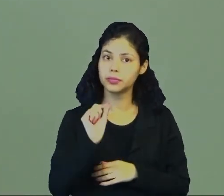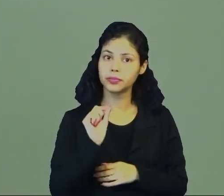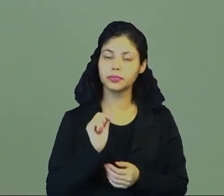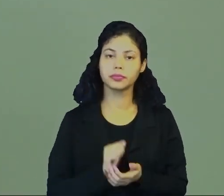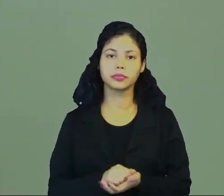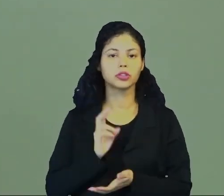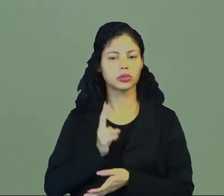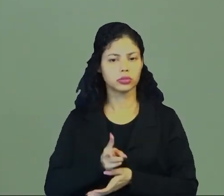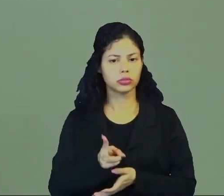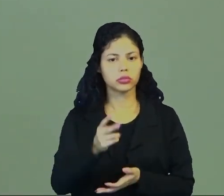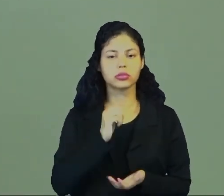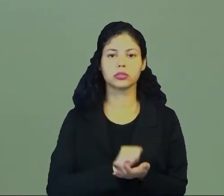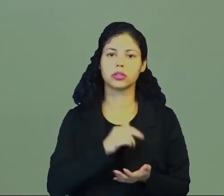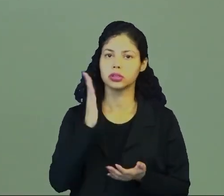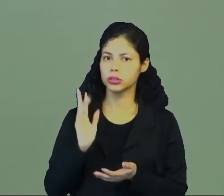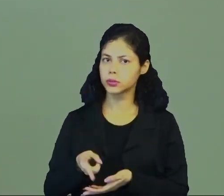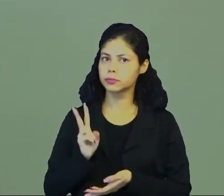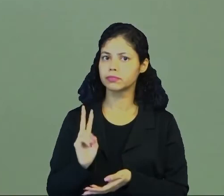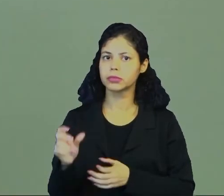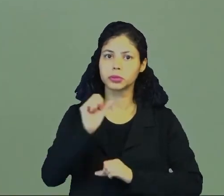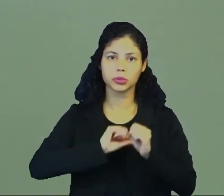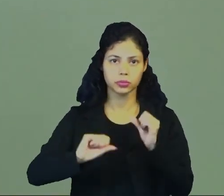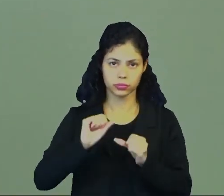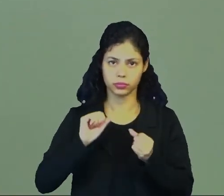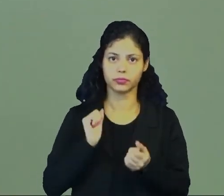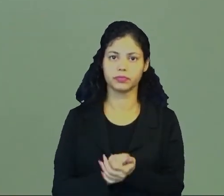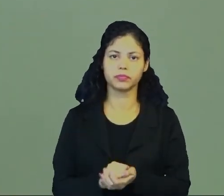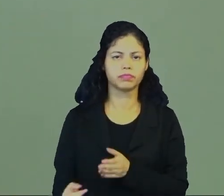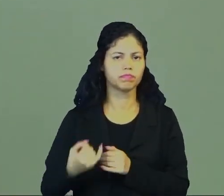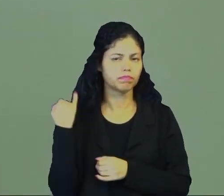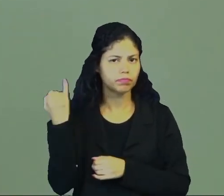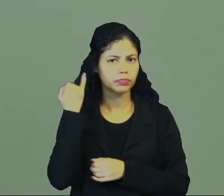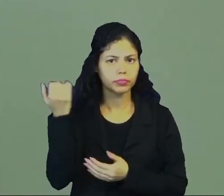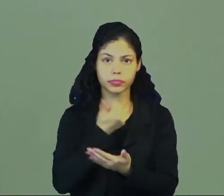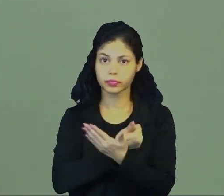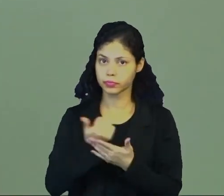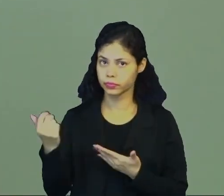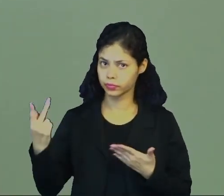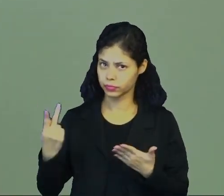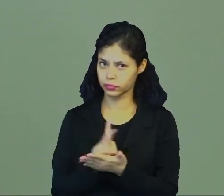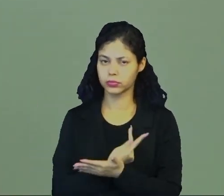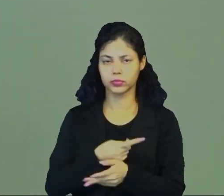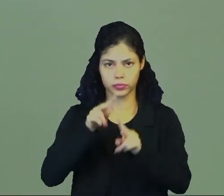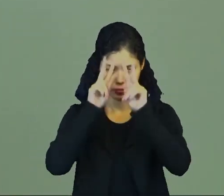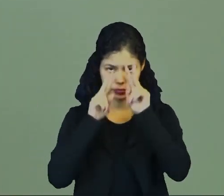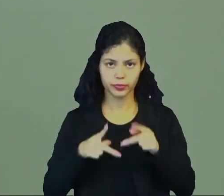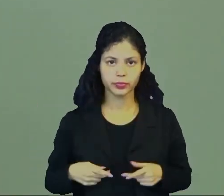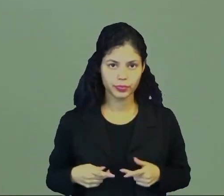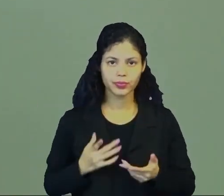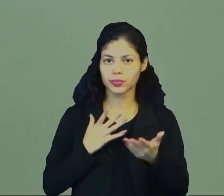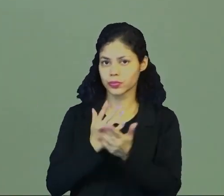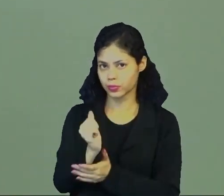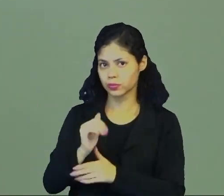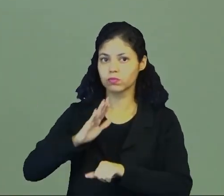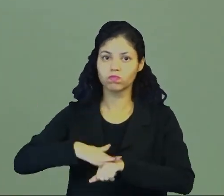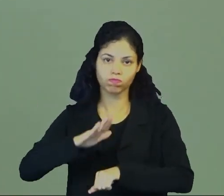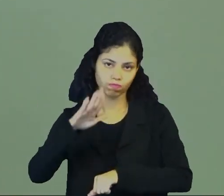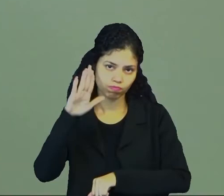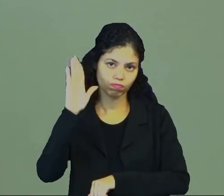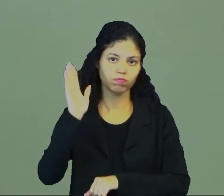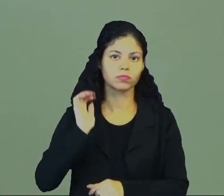ele constantemente está sendo aí alterado, principalmente pela ação errada dos seres humanos, né? Em busca de